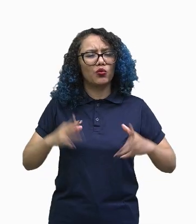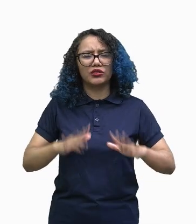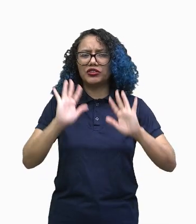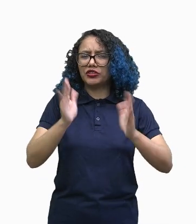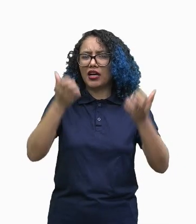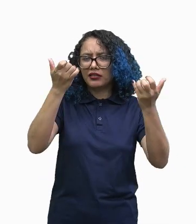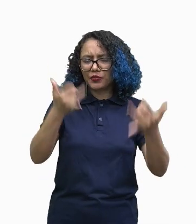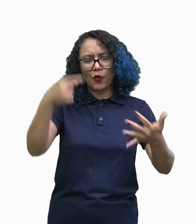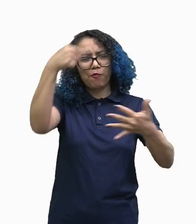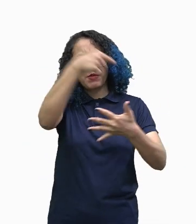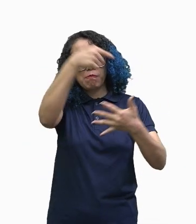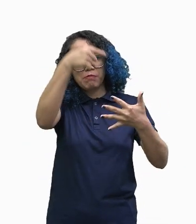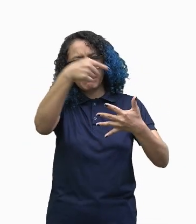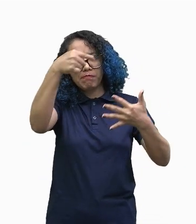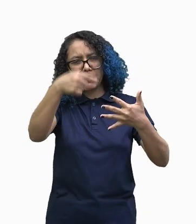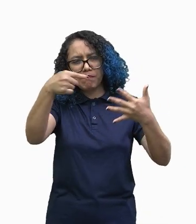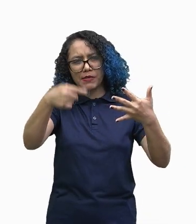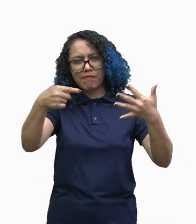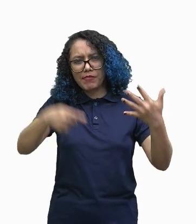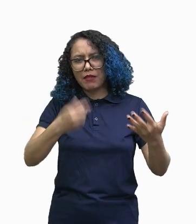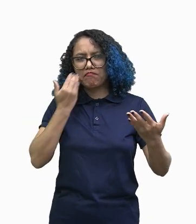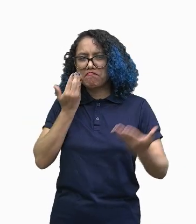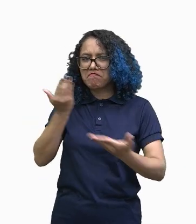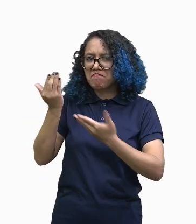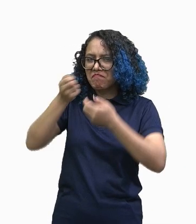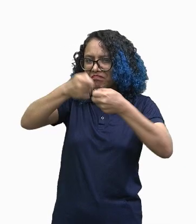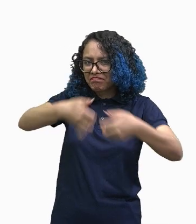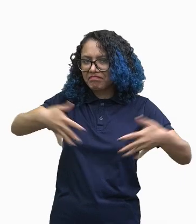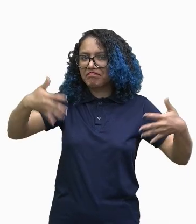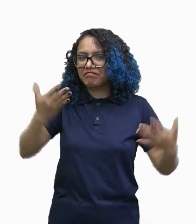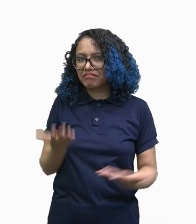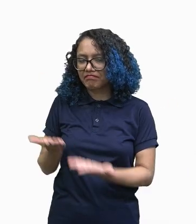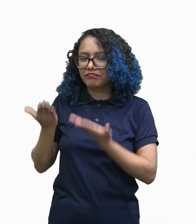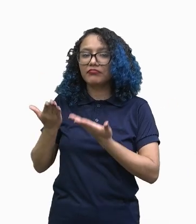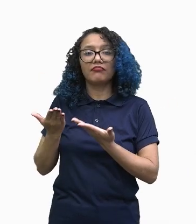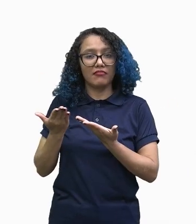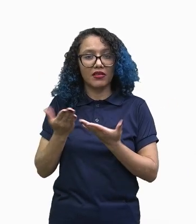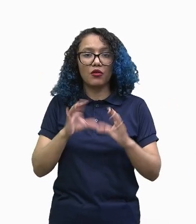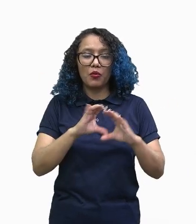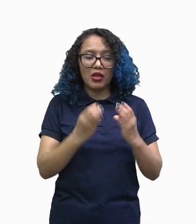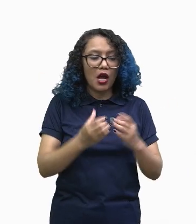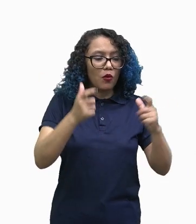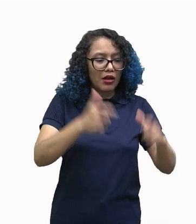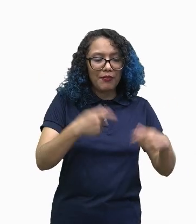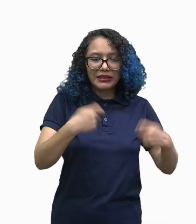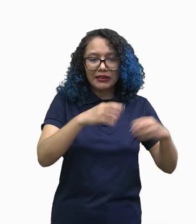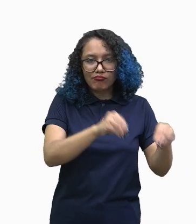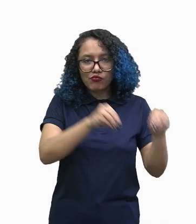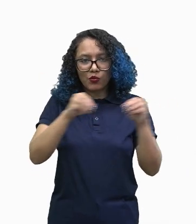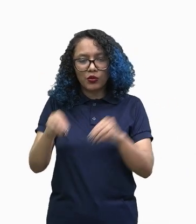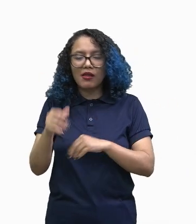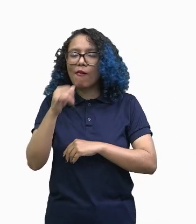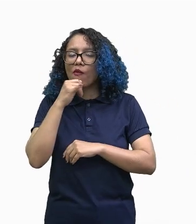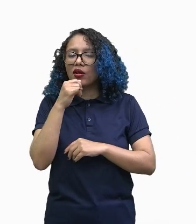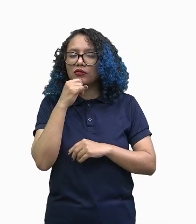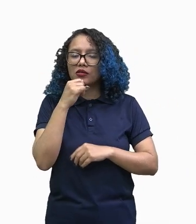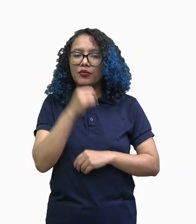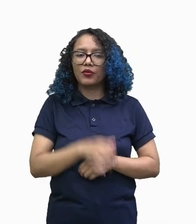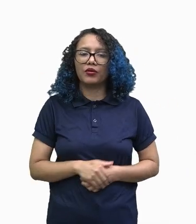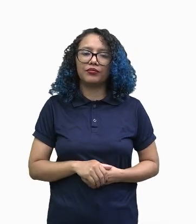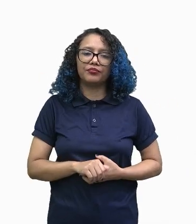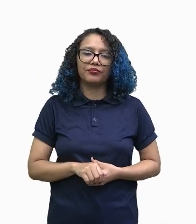falou, desses impactos, as comunidades acabam perdendo seus territórios, diminuindo, por exemplo, o que